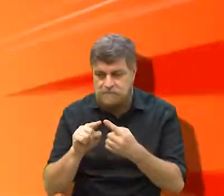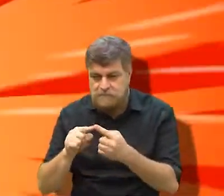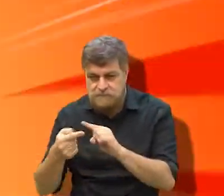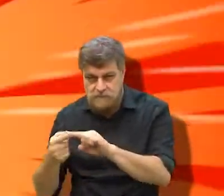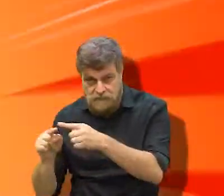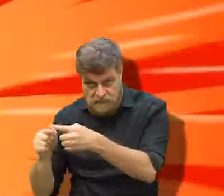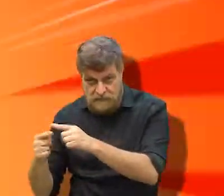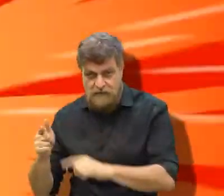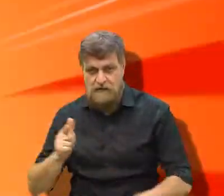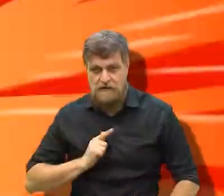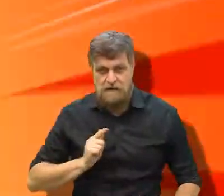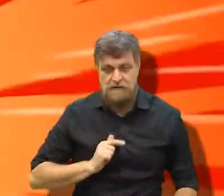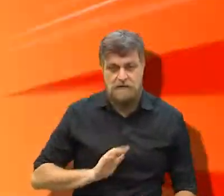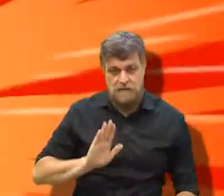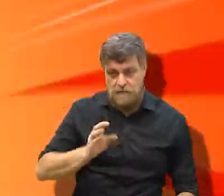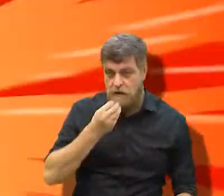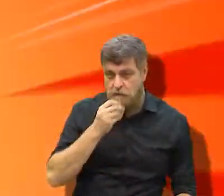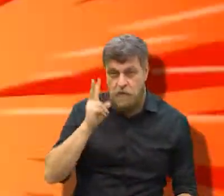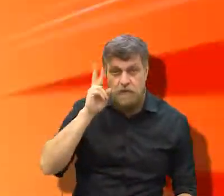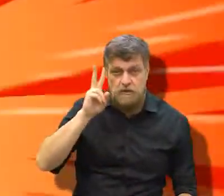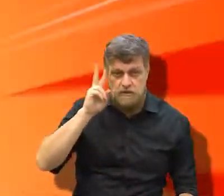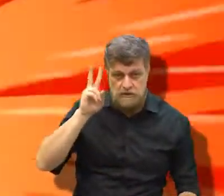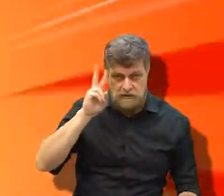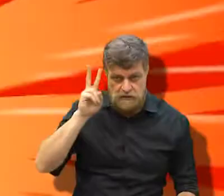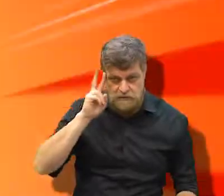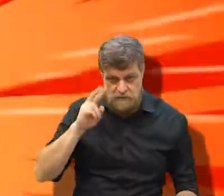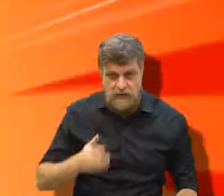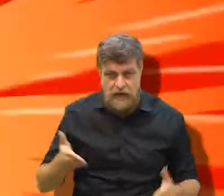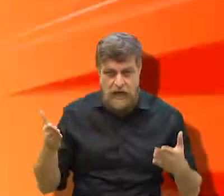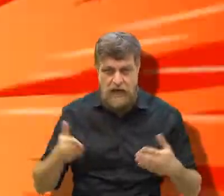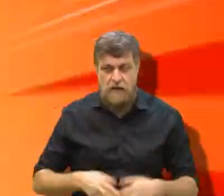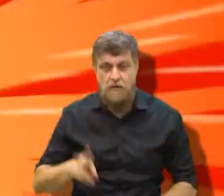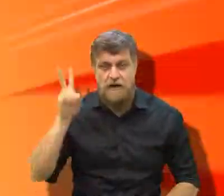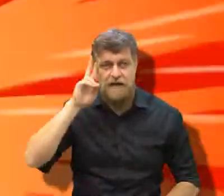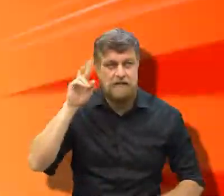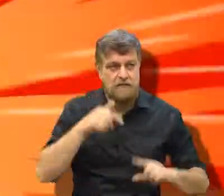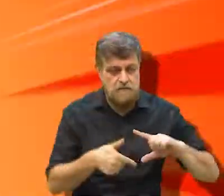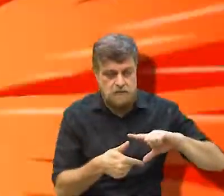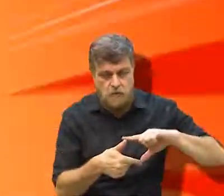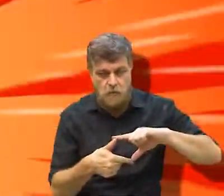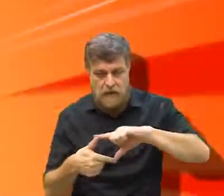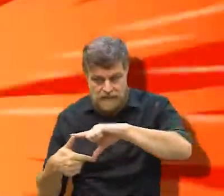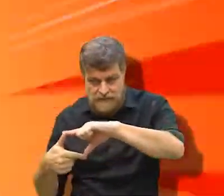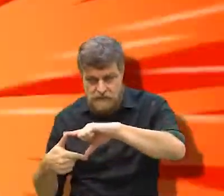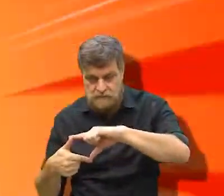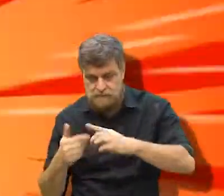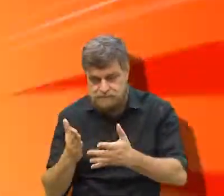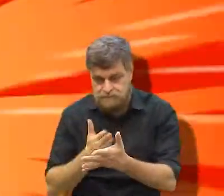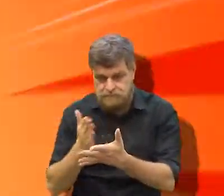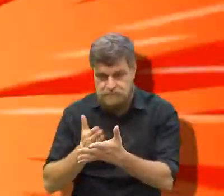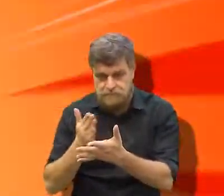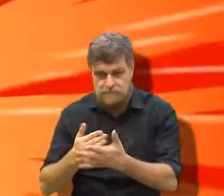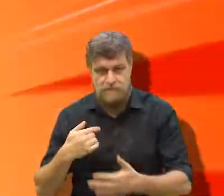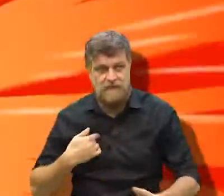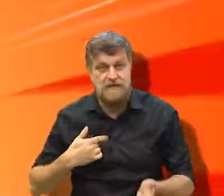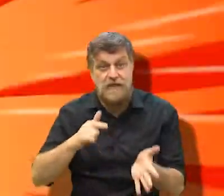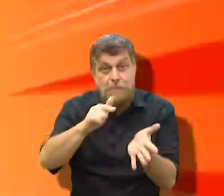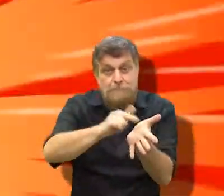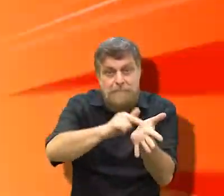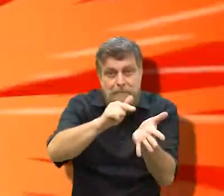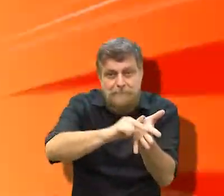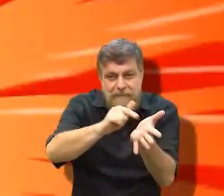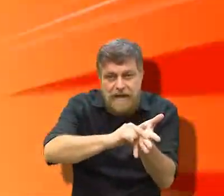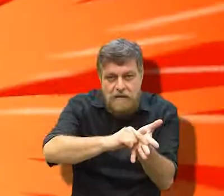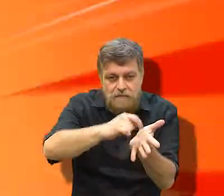do roteirista. Só que é bom lembrar que logo nos primeiros quadrinhos, eu acho, a gente ainda desenhava em papel,